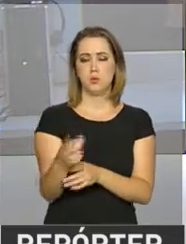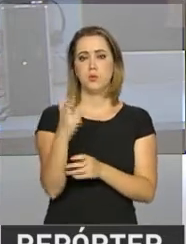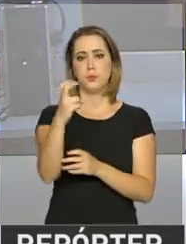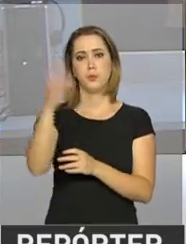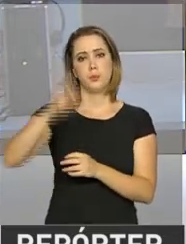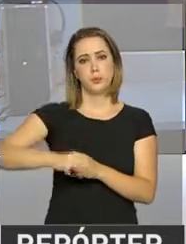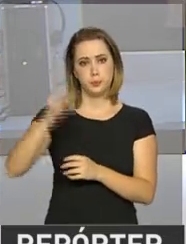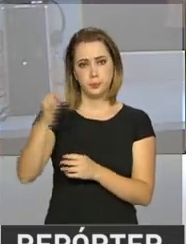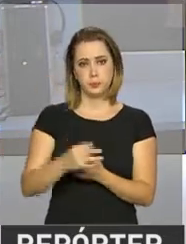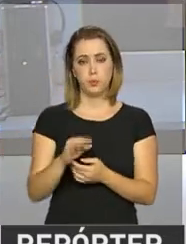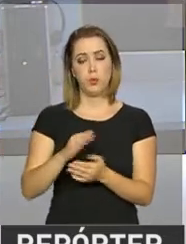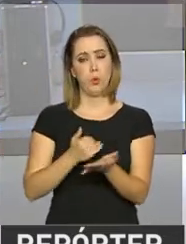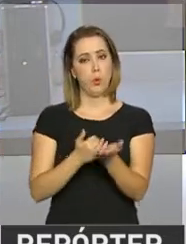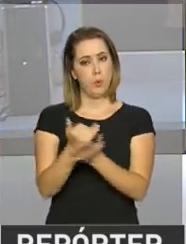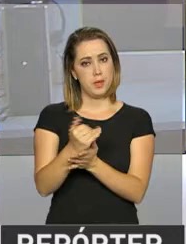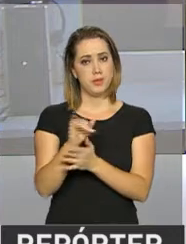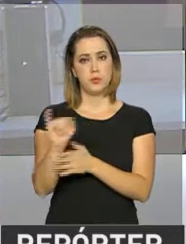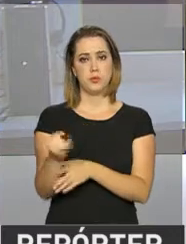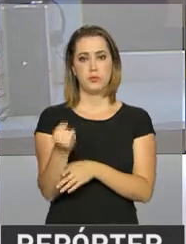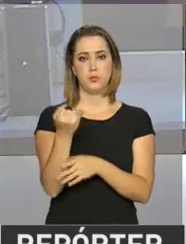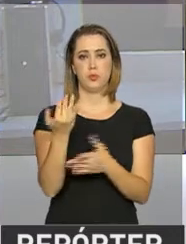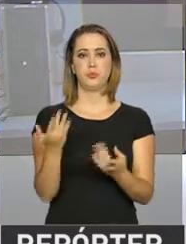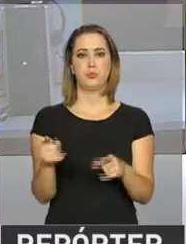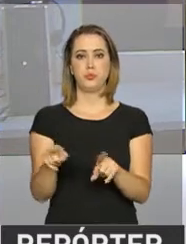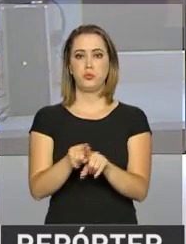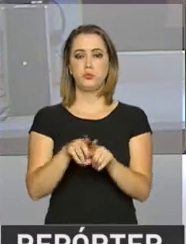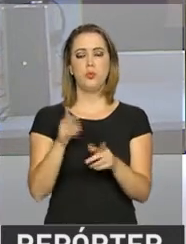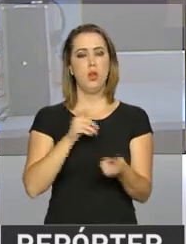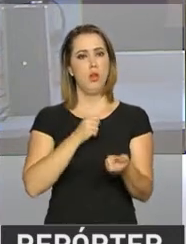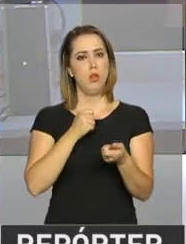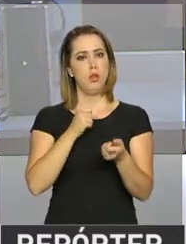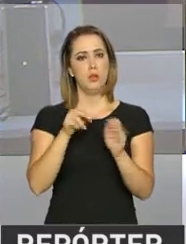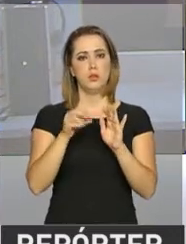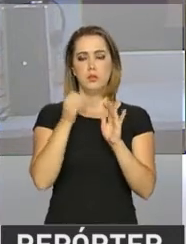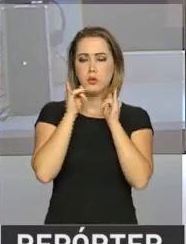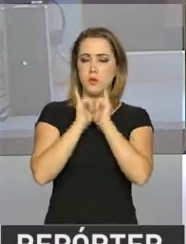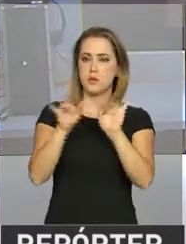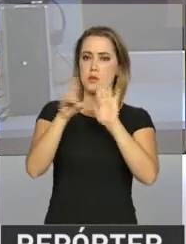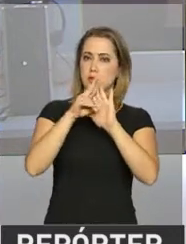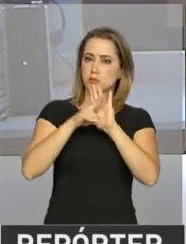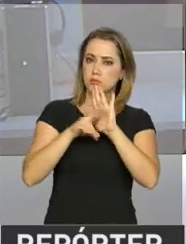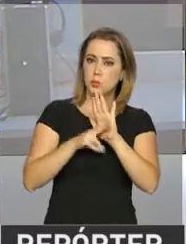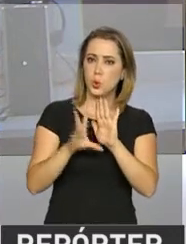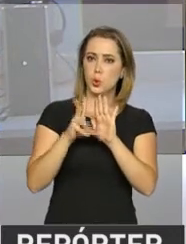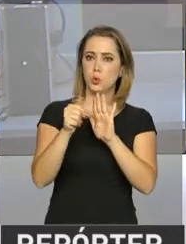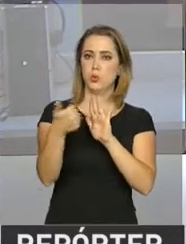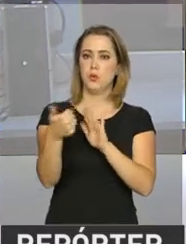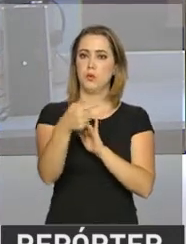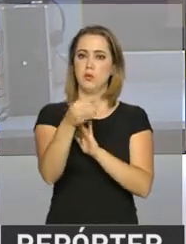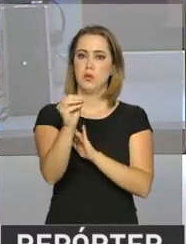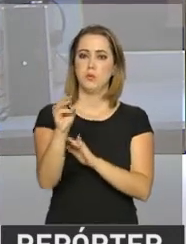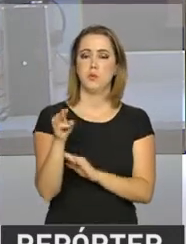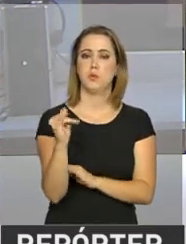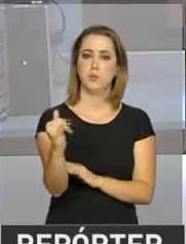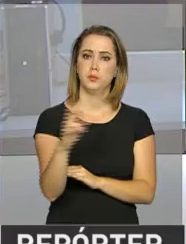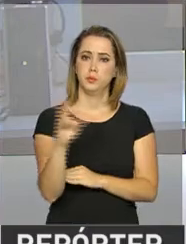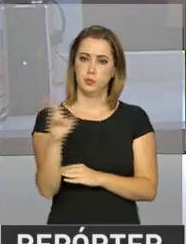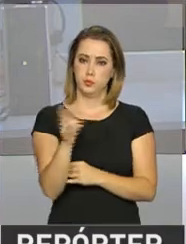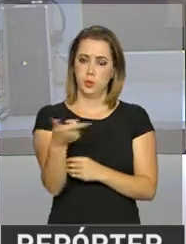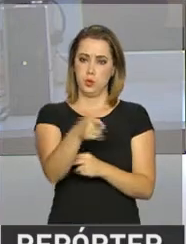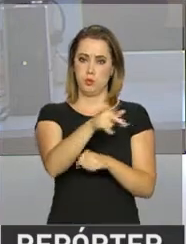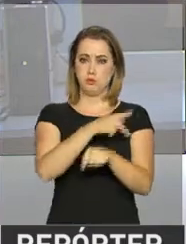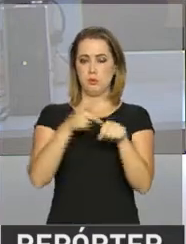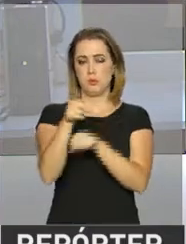de acordo com a receita federal foram regularizados aproximadamente 170 bilhões de reais que estavam no exterior